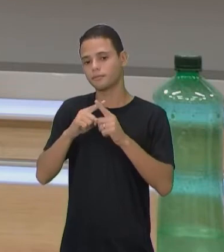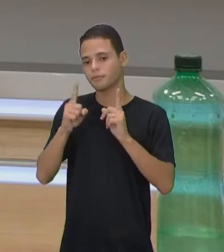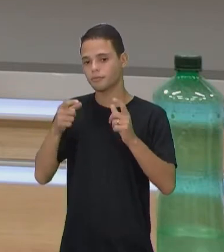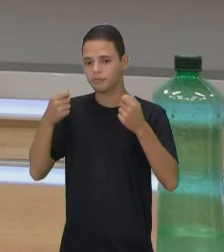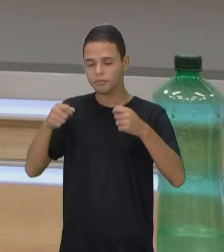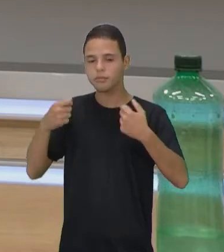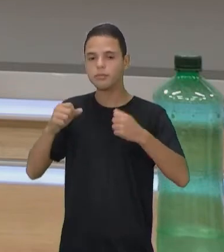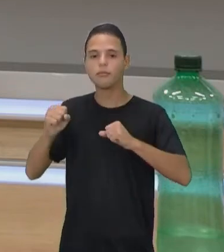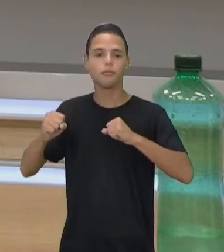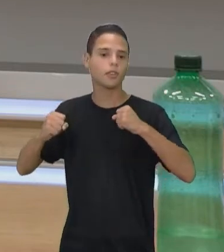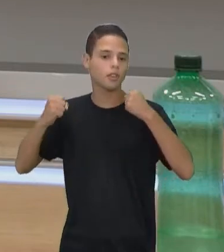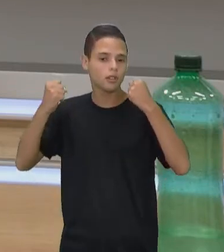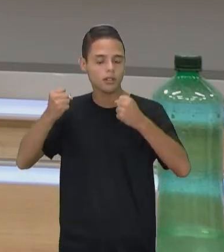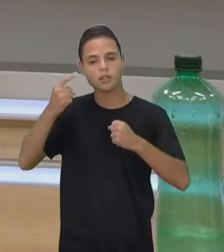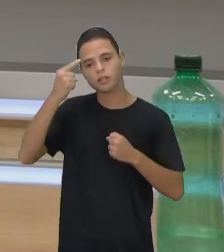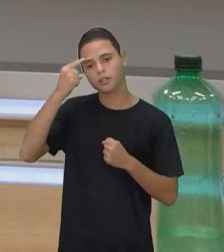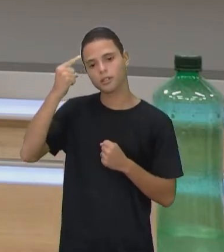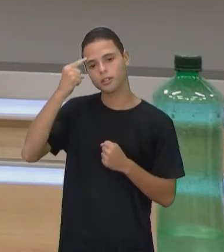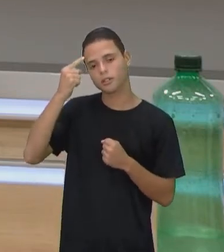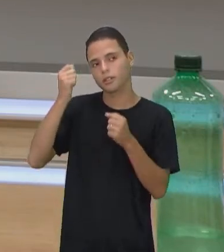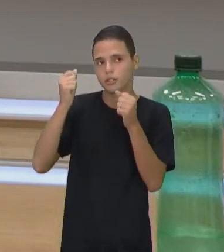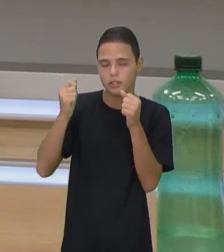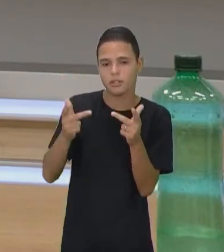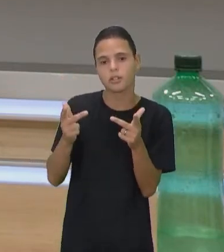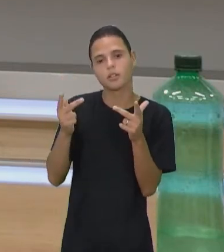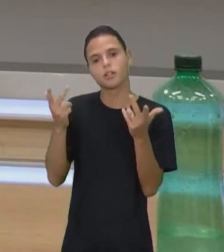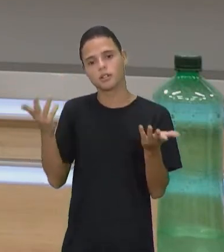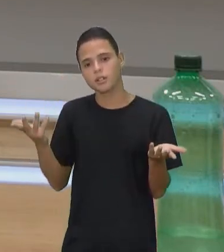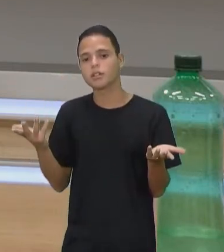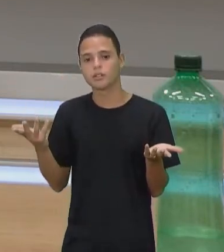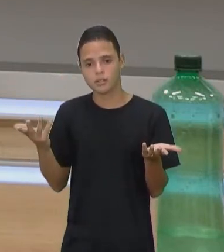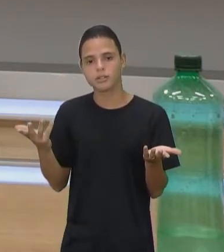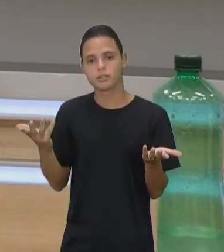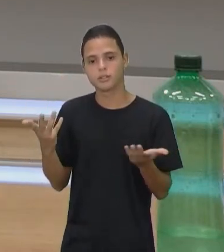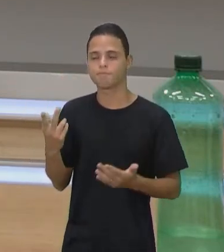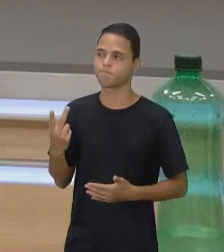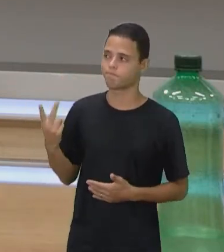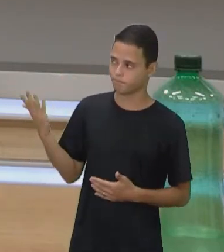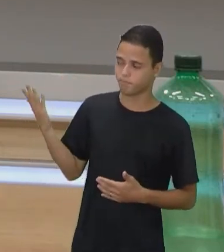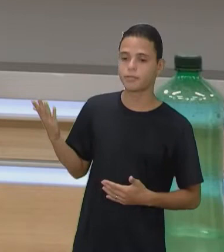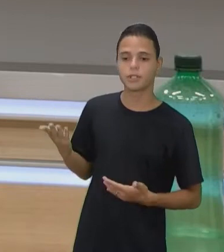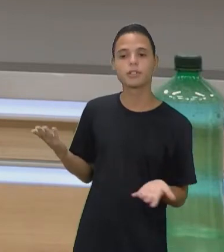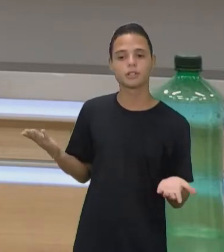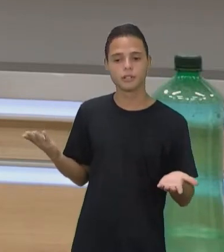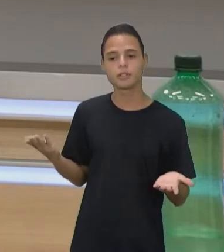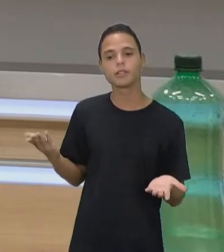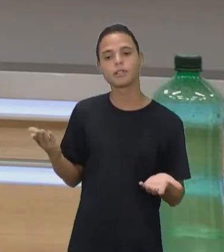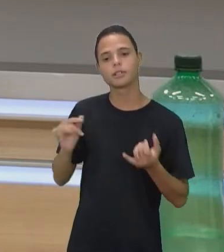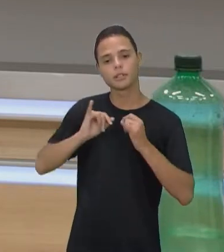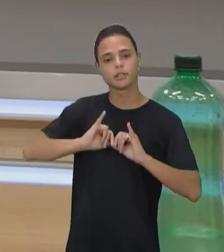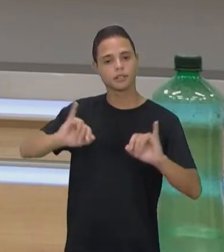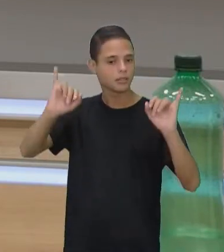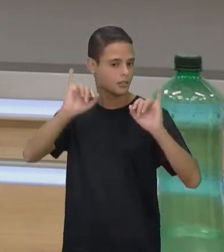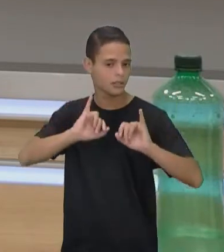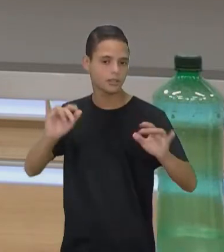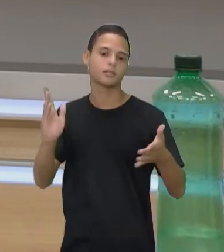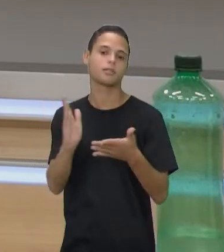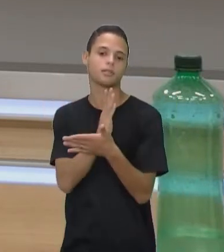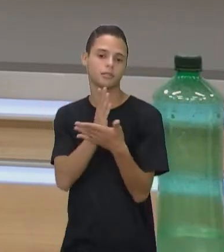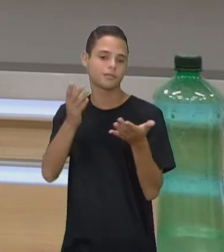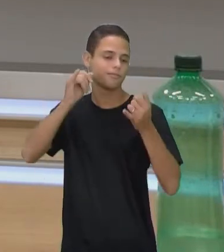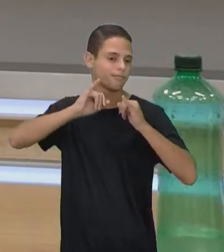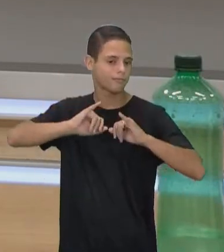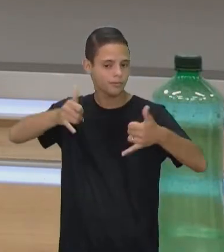pensando nos hábitos sustentáveis. E ok, os profetas do apocalipse aqui, que a gente só está dando dados, a gente só